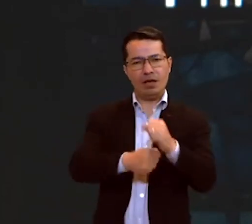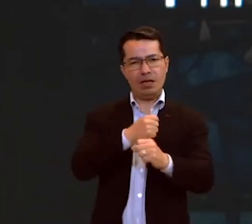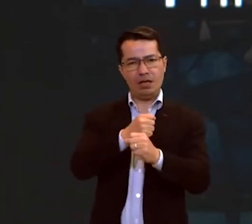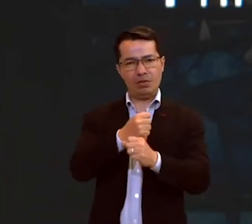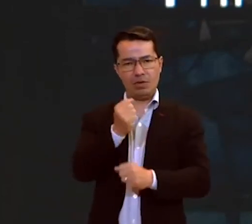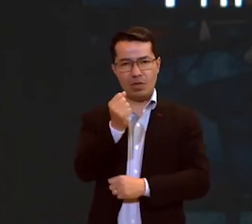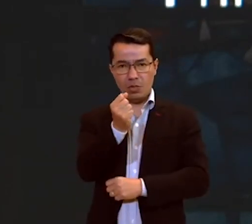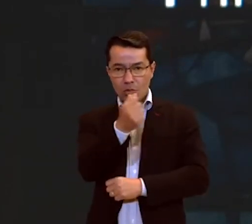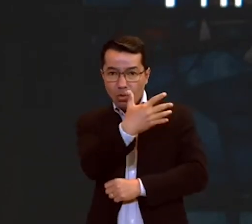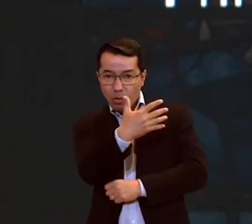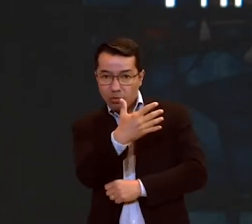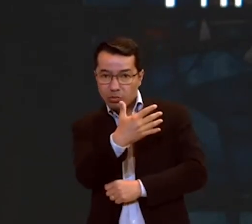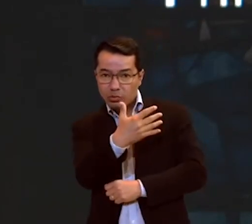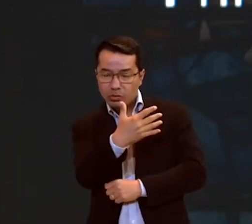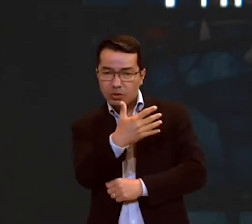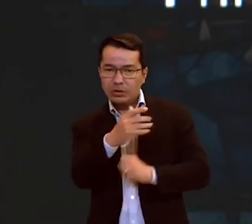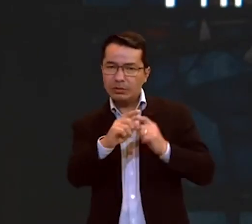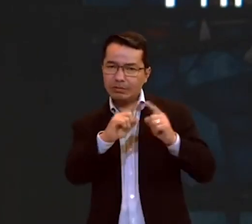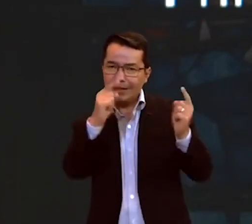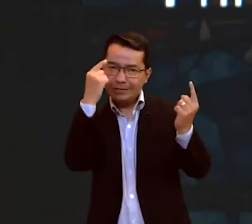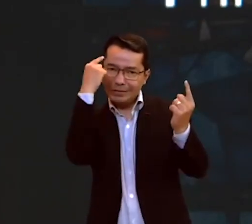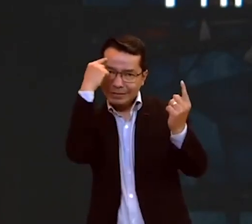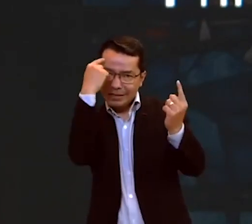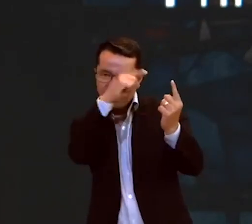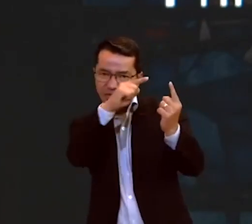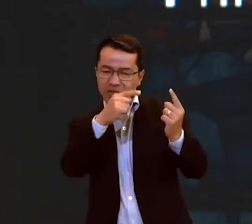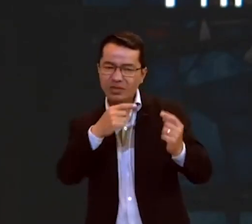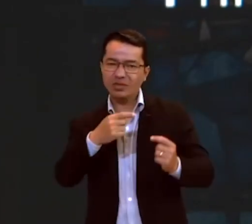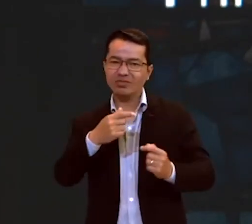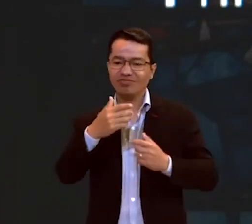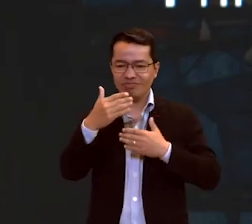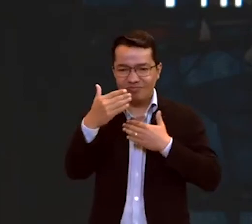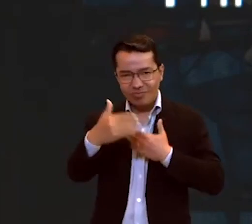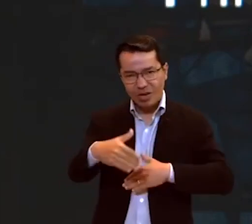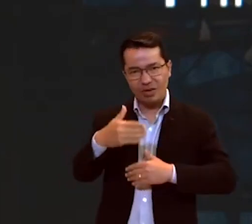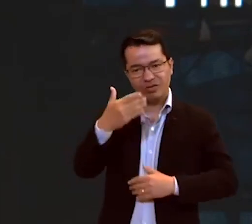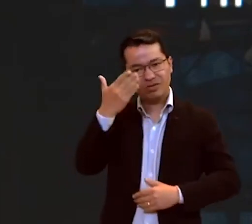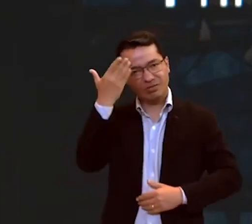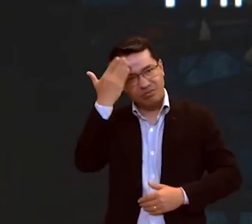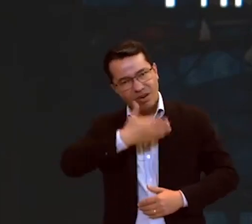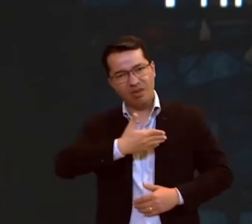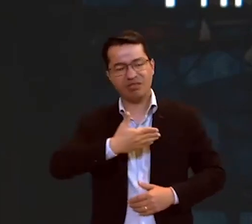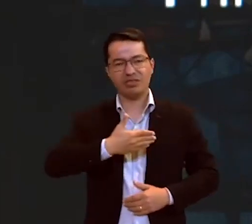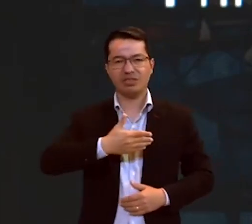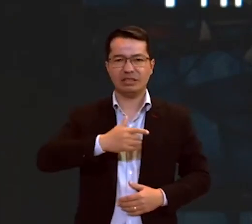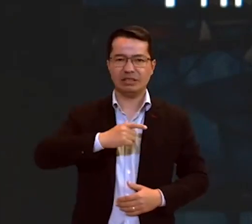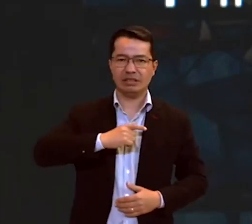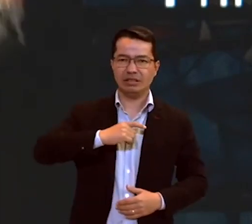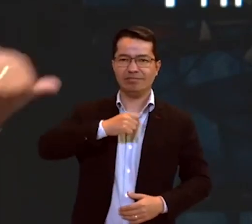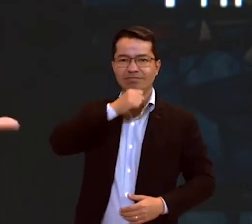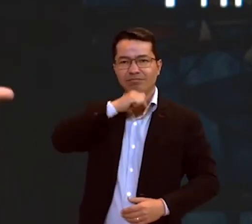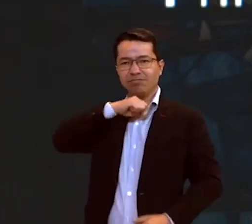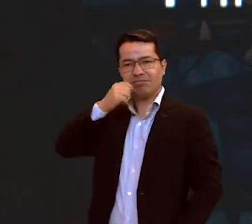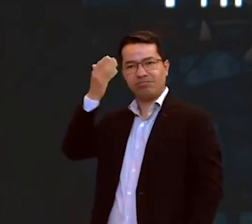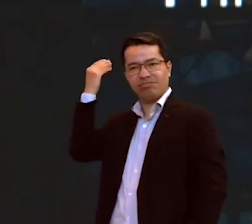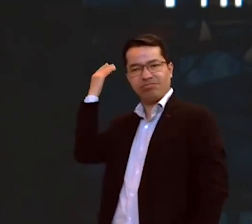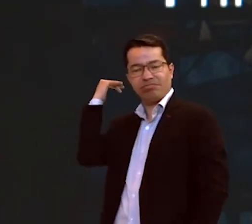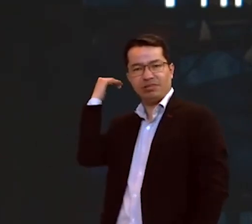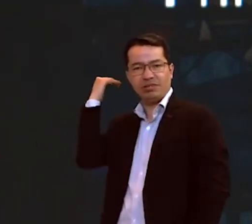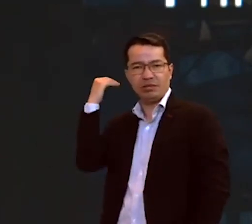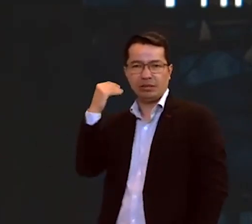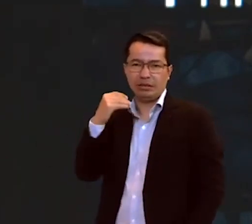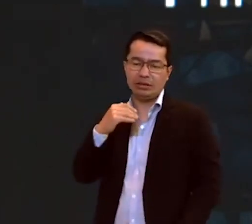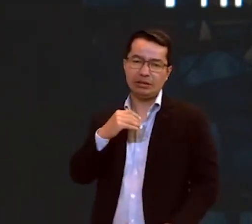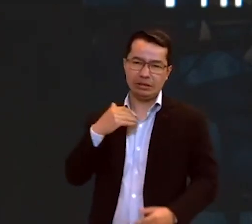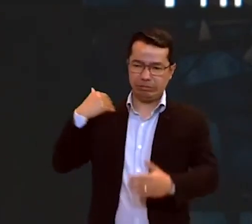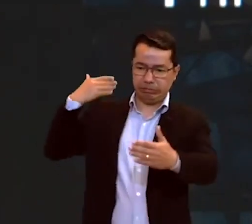desafios e as provações, os problemas que a gente enfrenta são velhos. Ou pelo menos são do ano passado, mas que nos